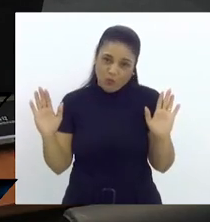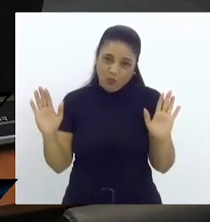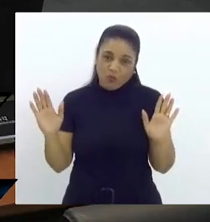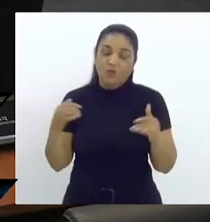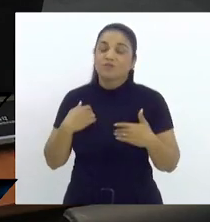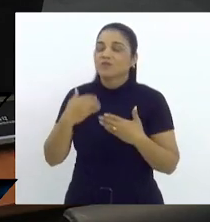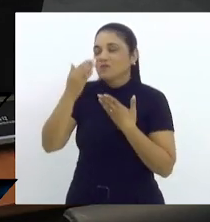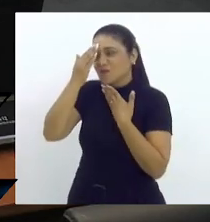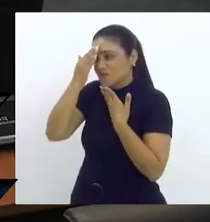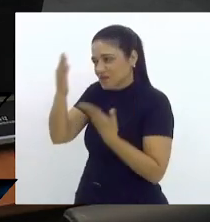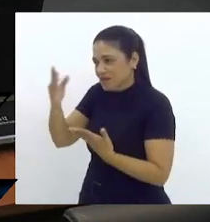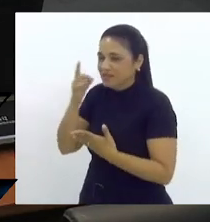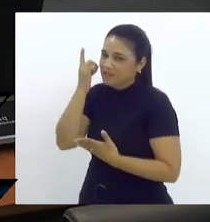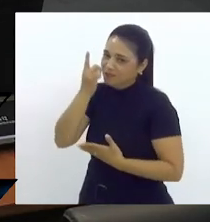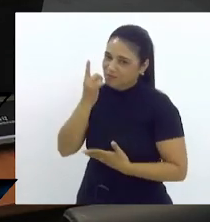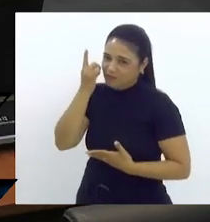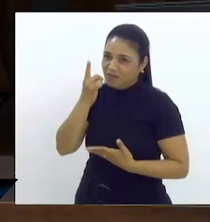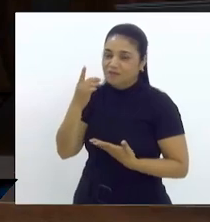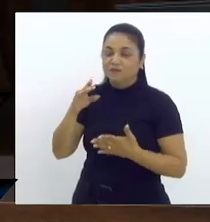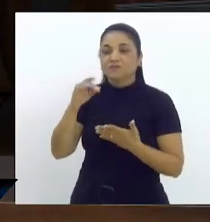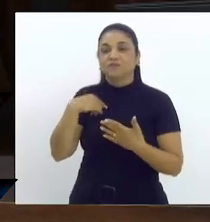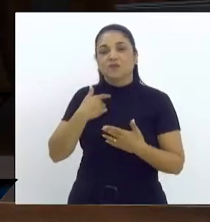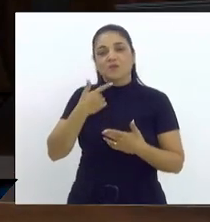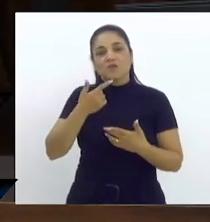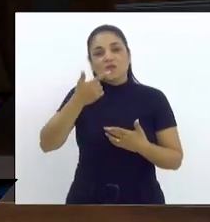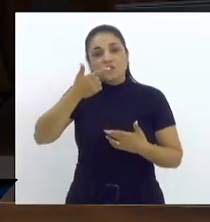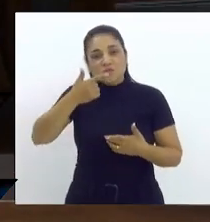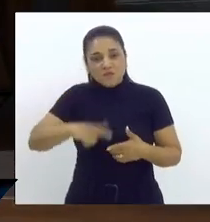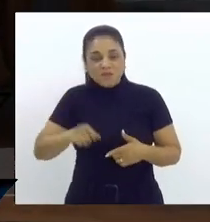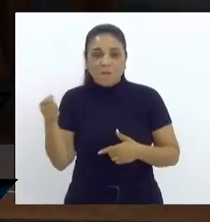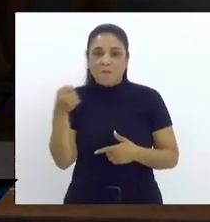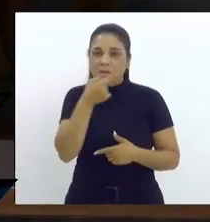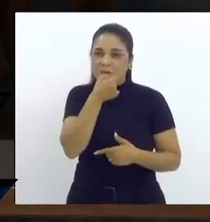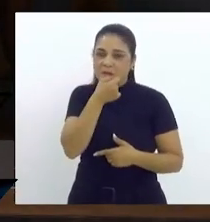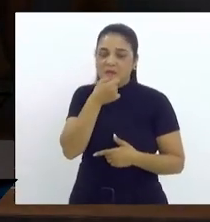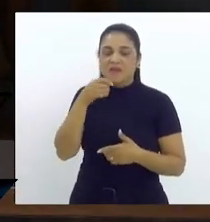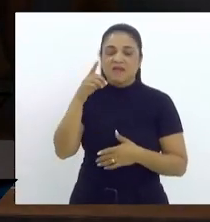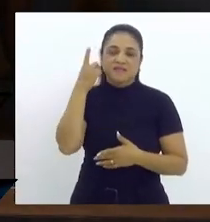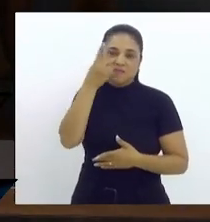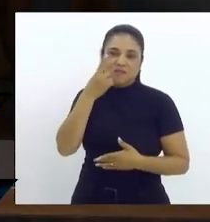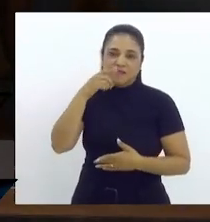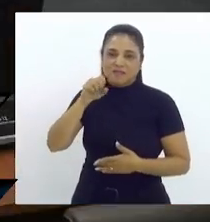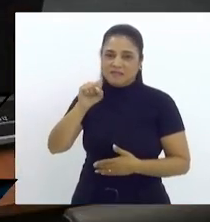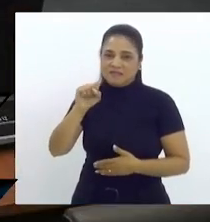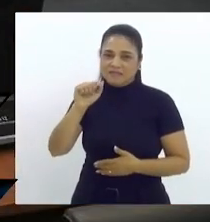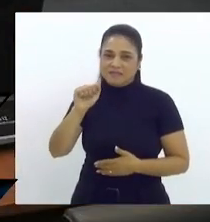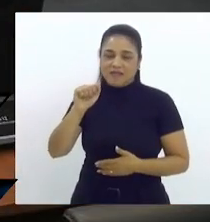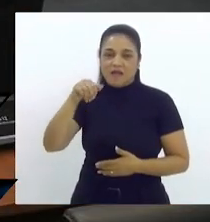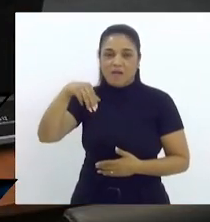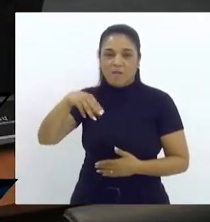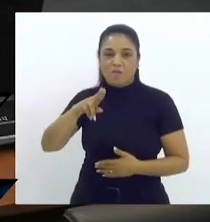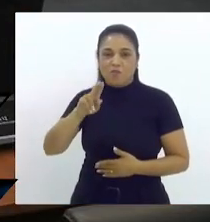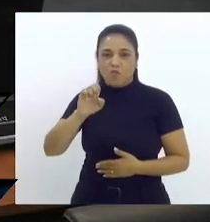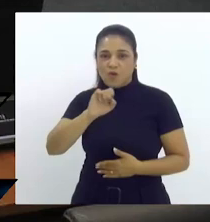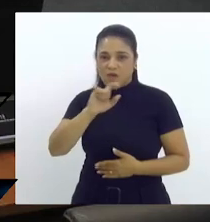Obrigado, deputado. Próximo orador inscrito, nosso deputado Samuel Malafaia.